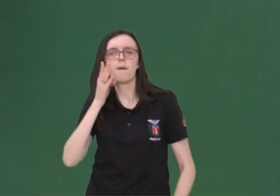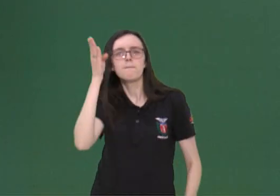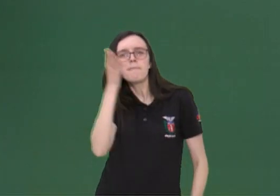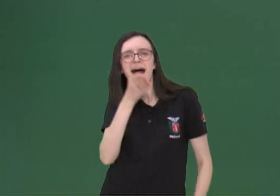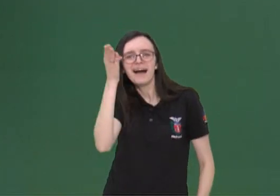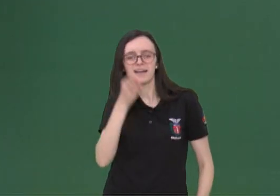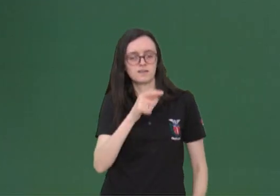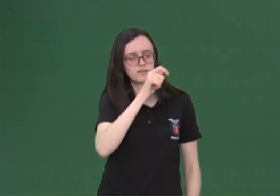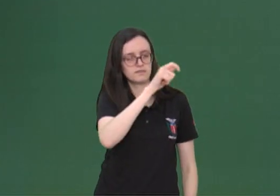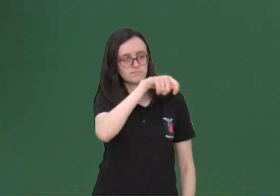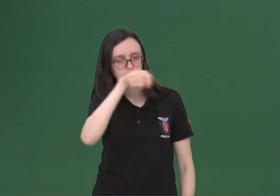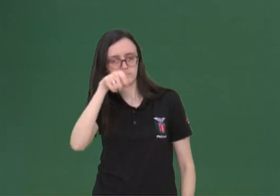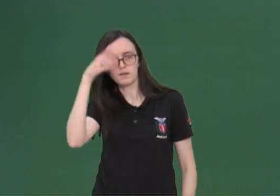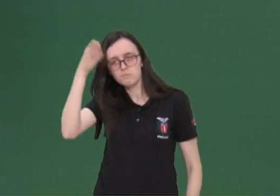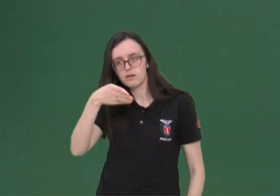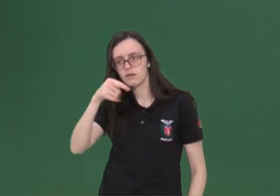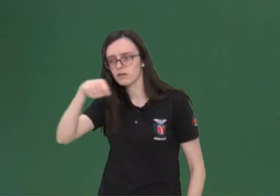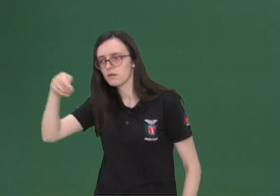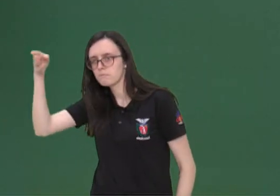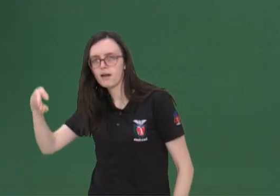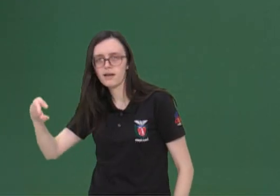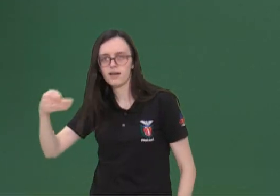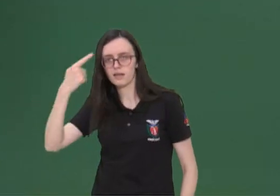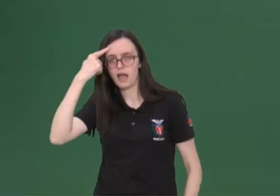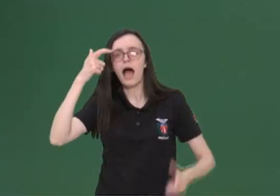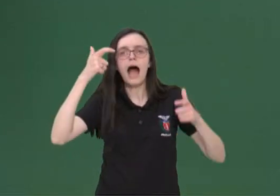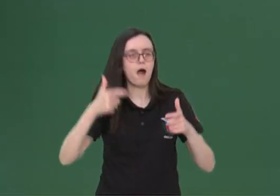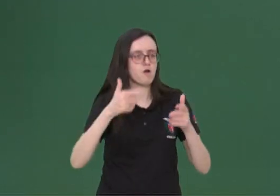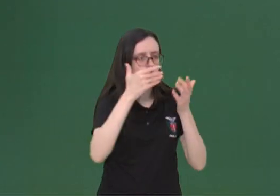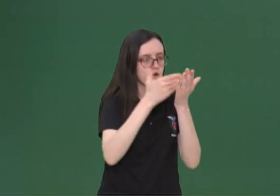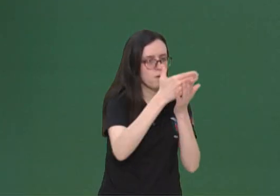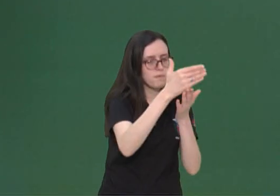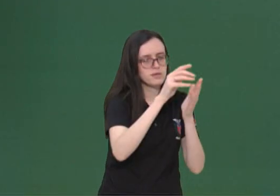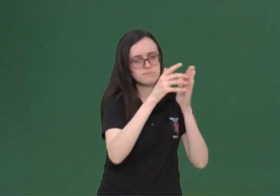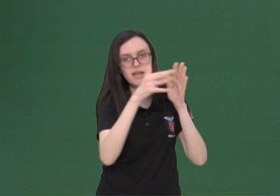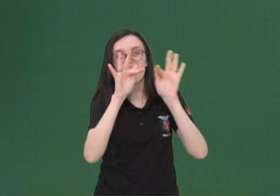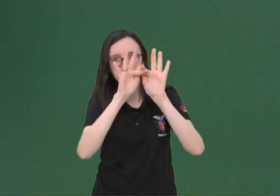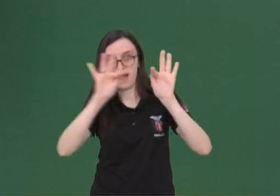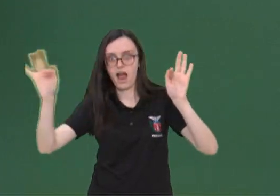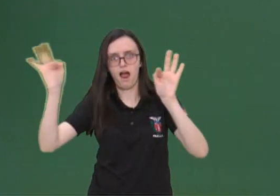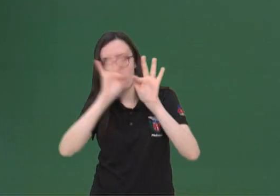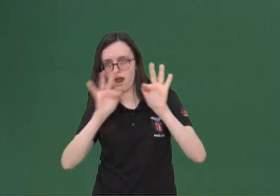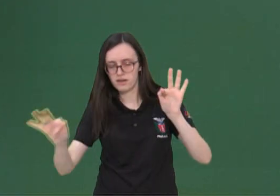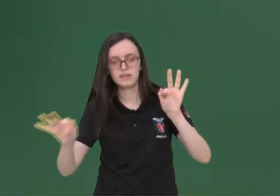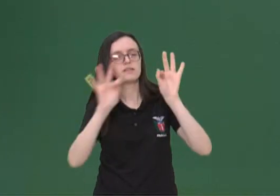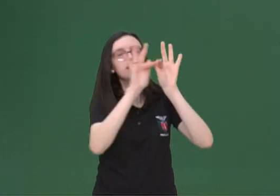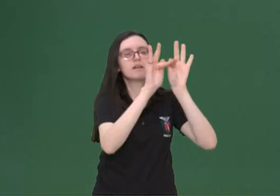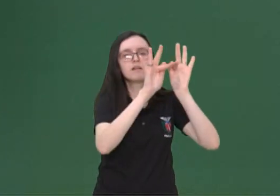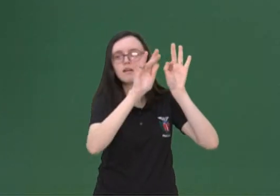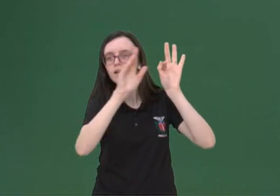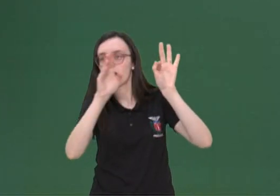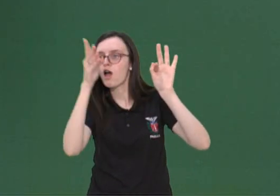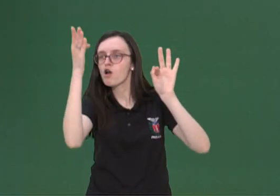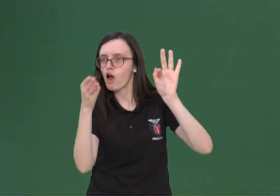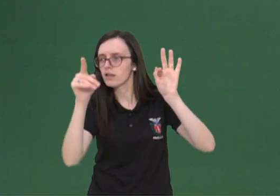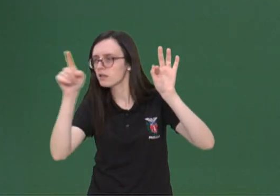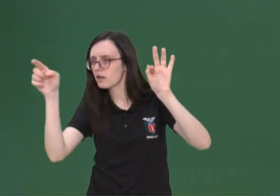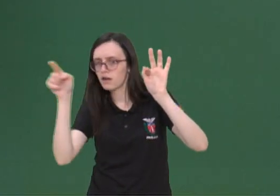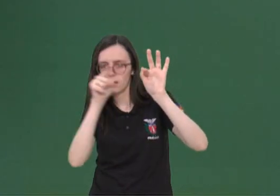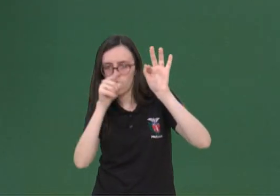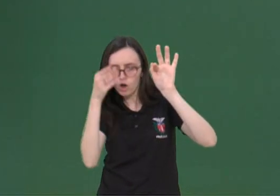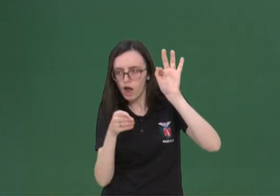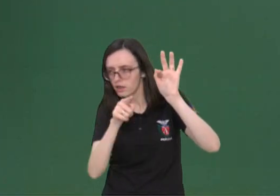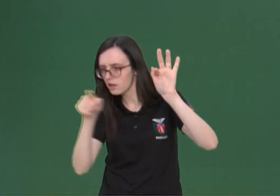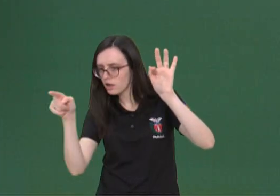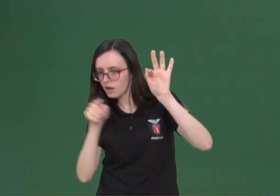né? Onde que termina uma oração, eu tenho a frase toda e eu tenho orações dentro da